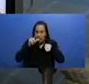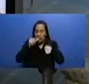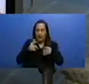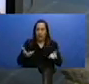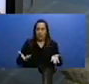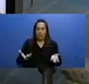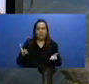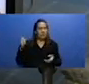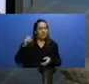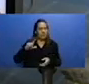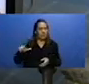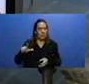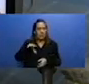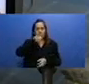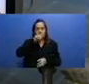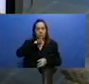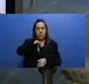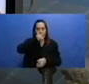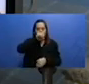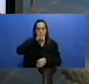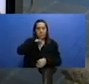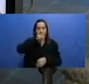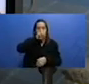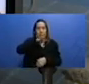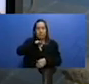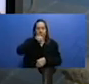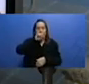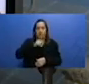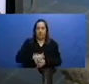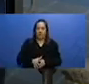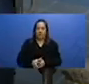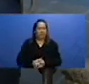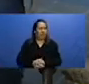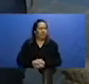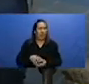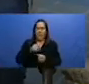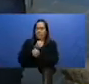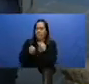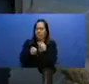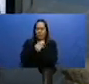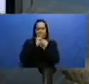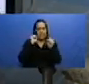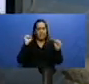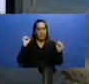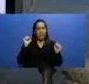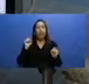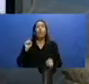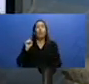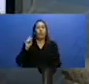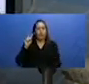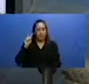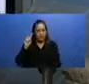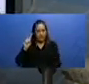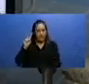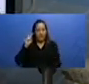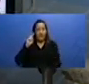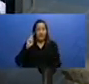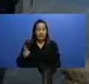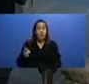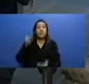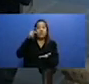que consiga respirar como os peixes? Não, né, gente? Então, essa afirmação é verdadeira, porque